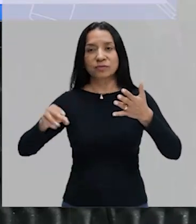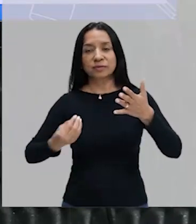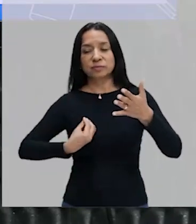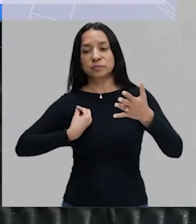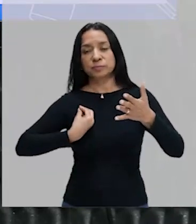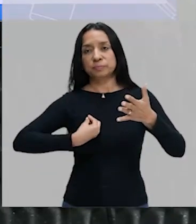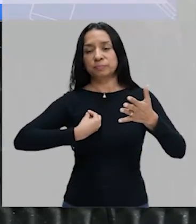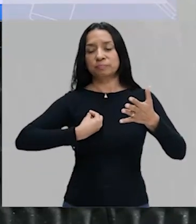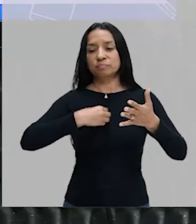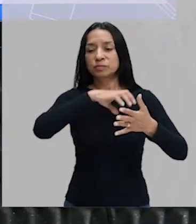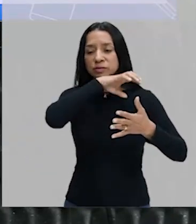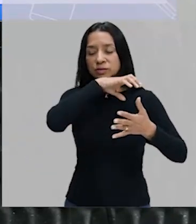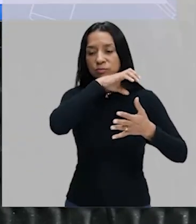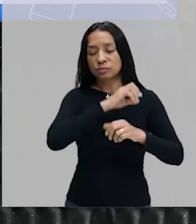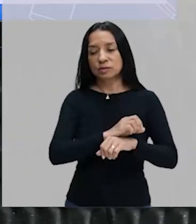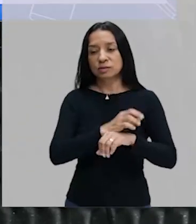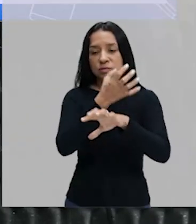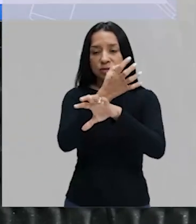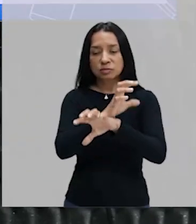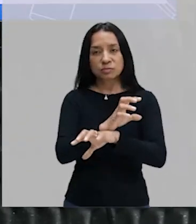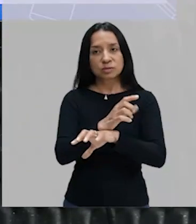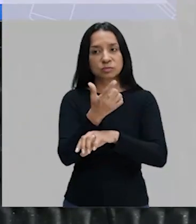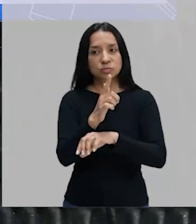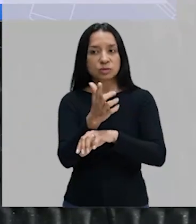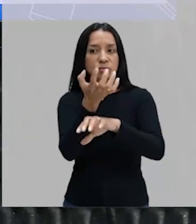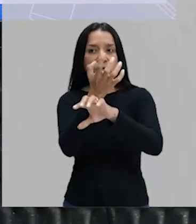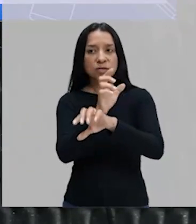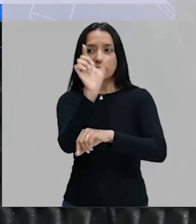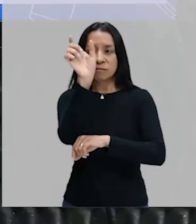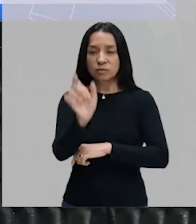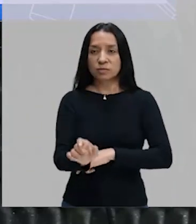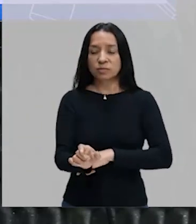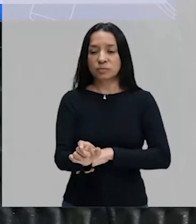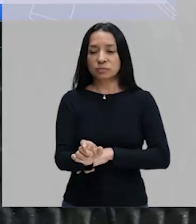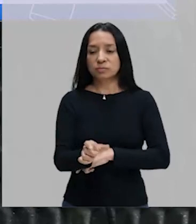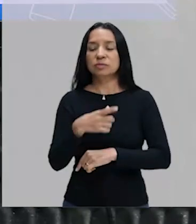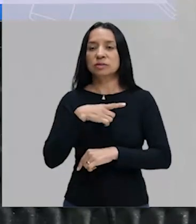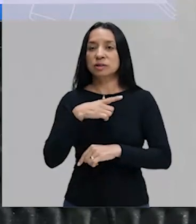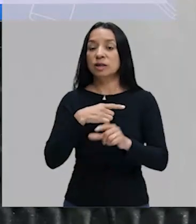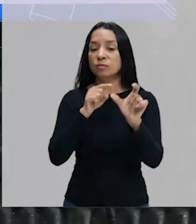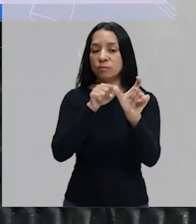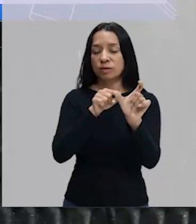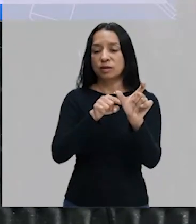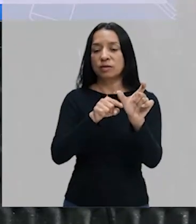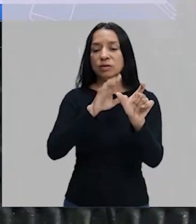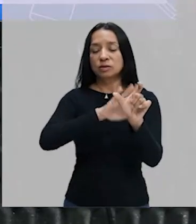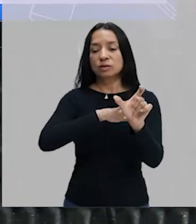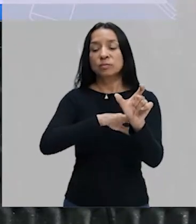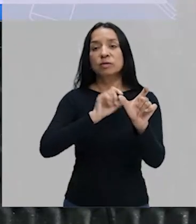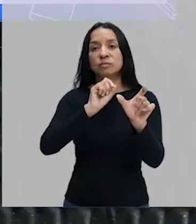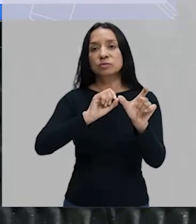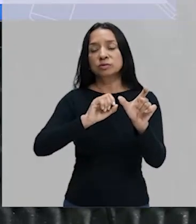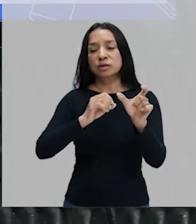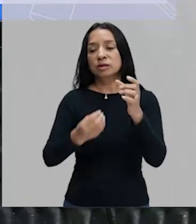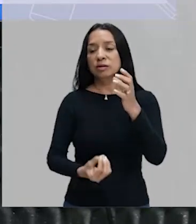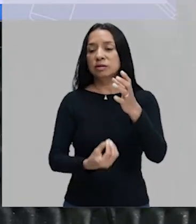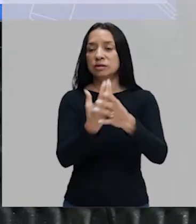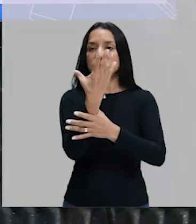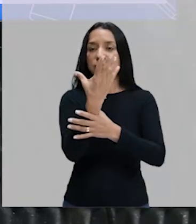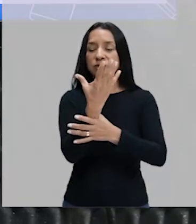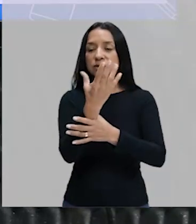animais vertebrados e invertebrados. Inclusive, existe um termo que nós chamamos de explosão